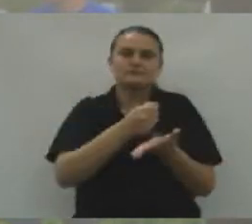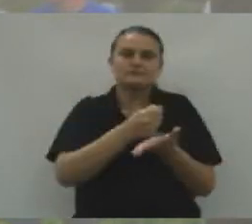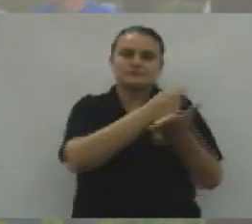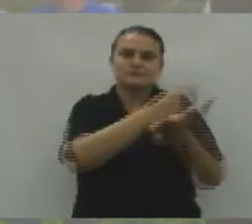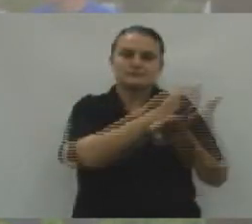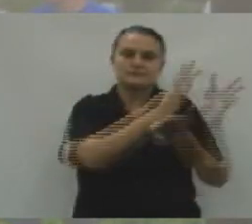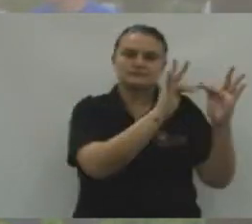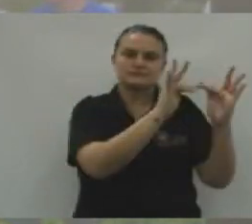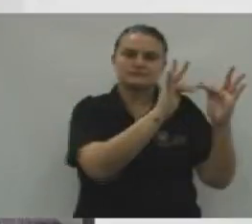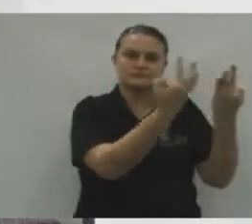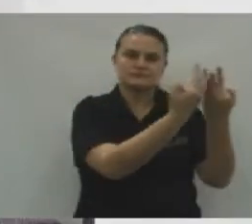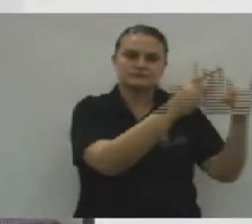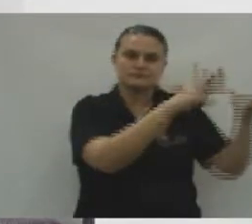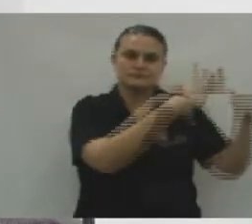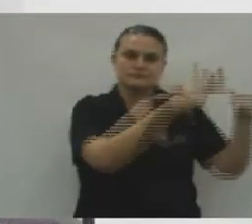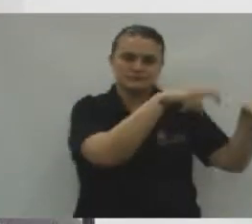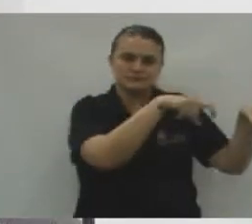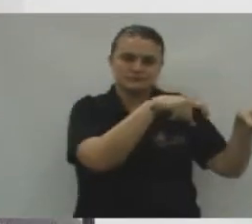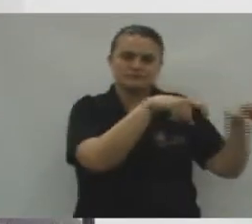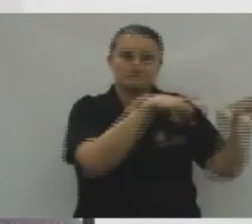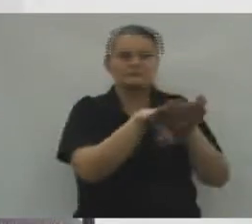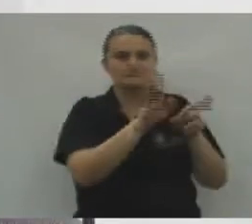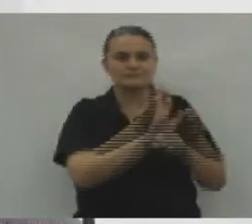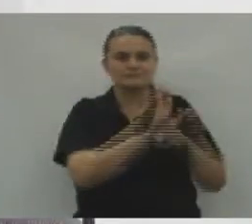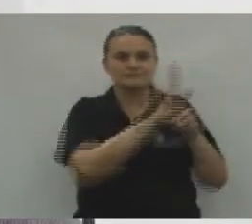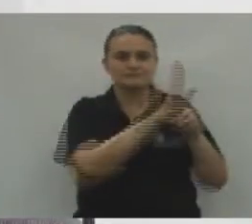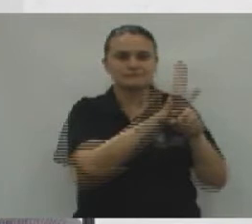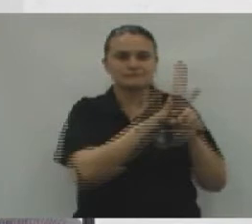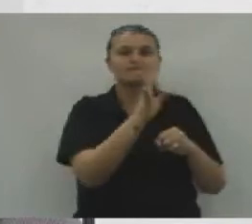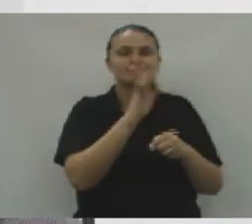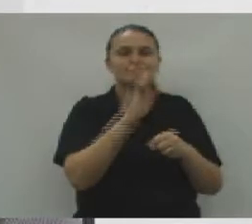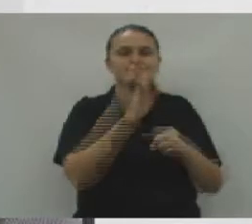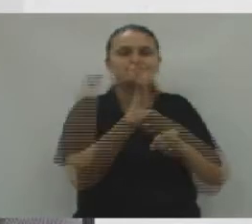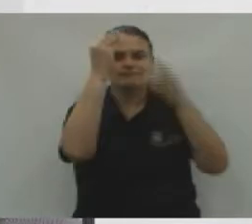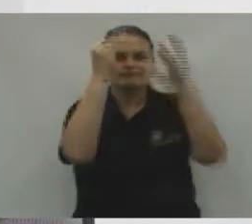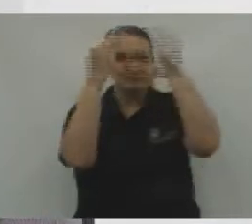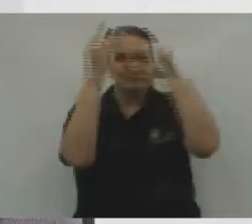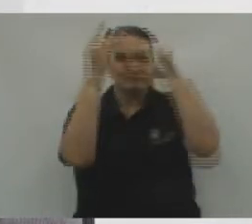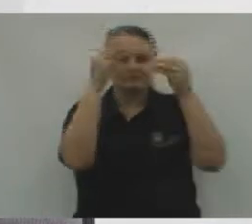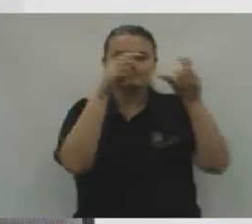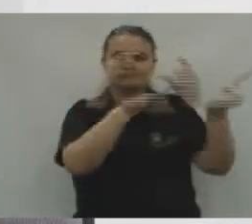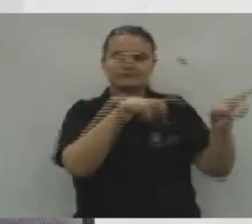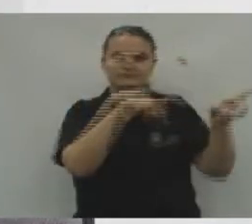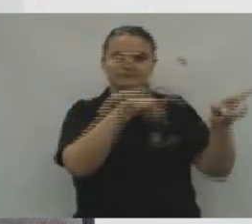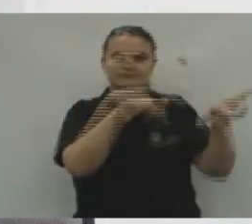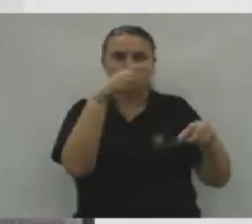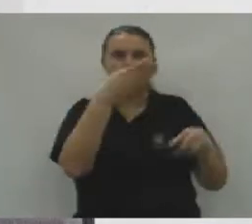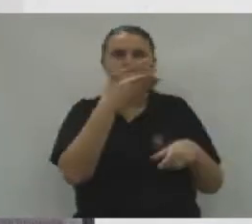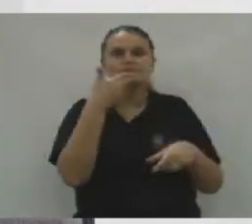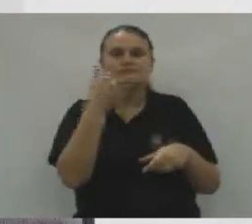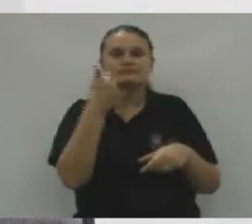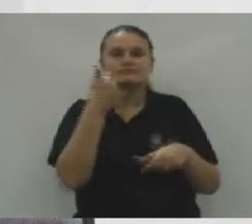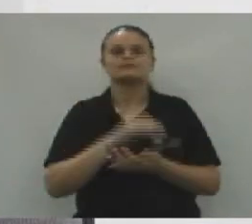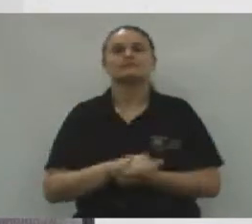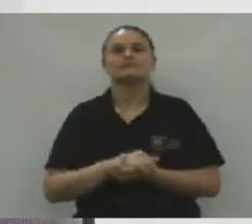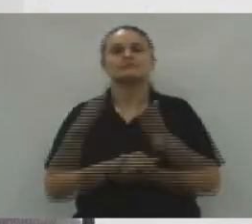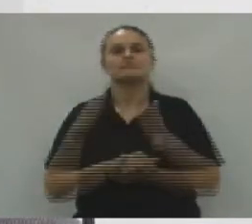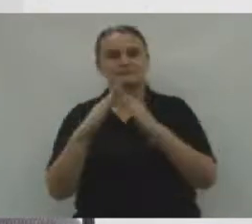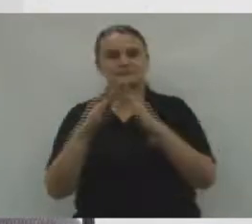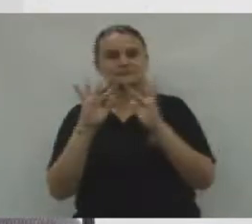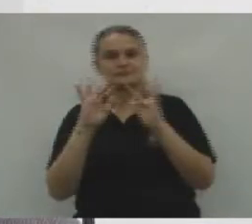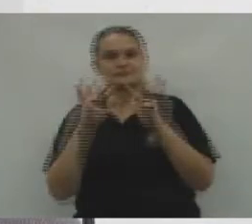também contribuem para a geração de conhecimento para os nossos agricultores. Na nossa casa familiar do município